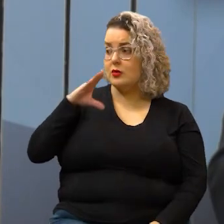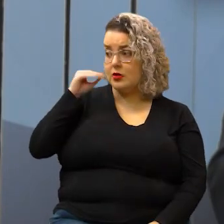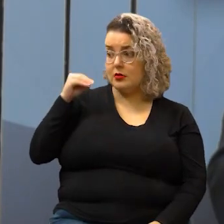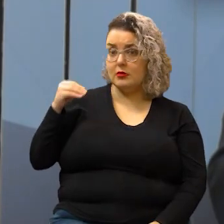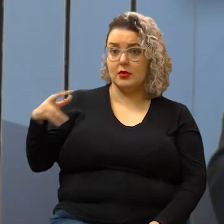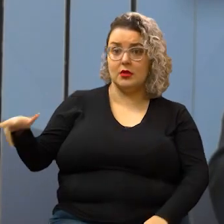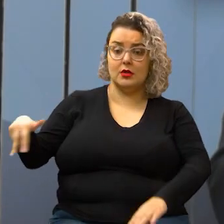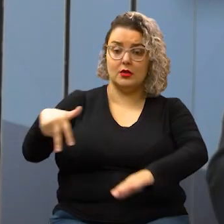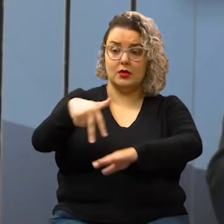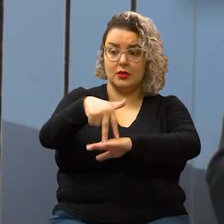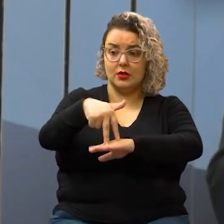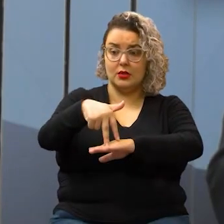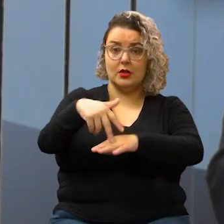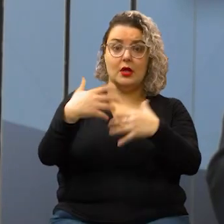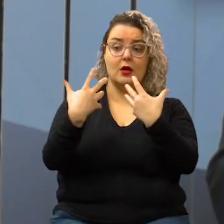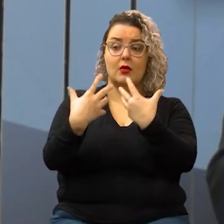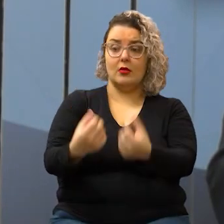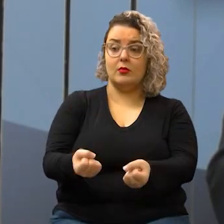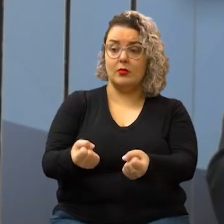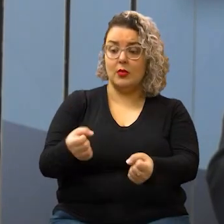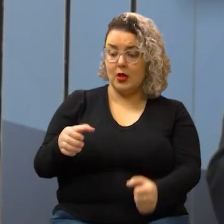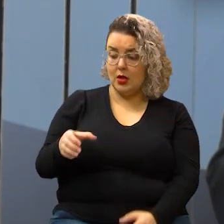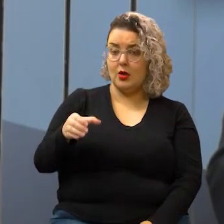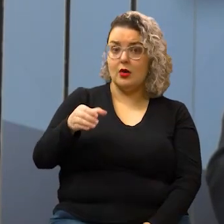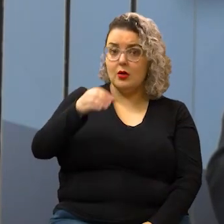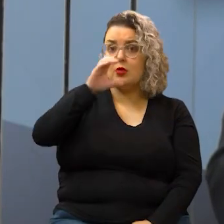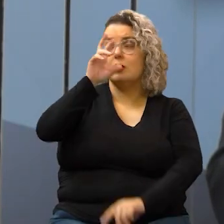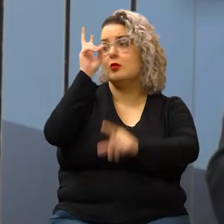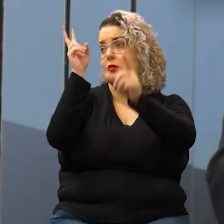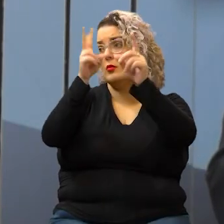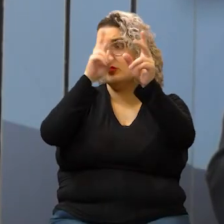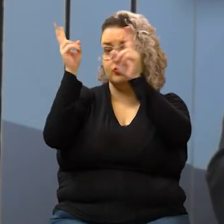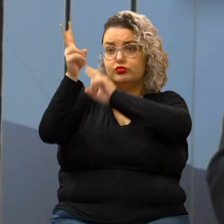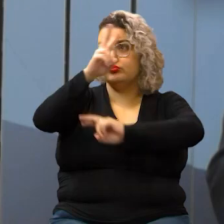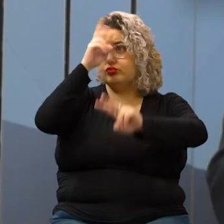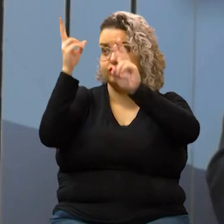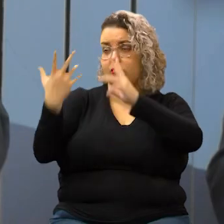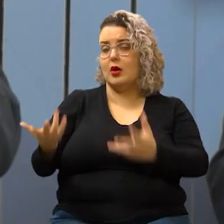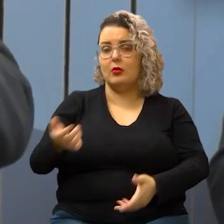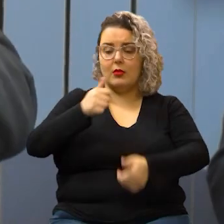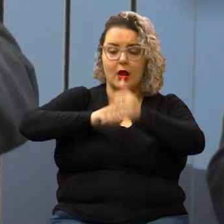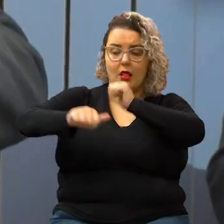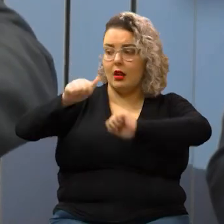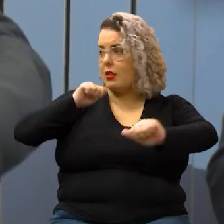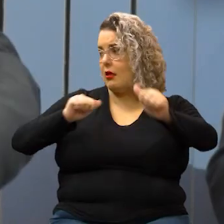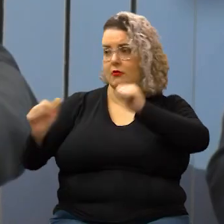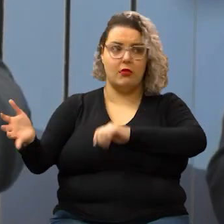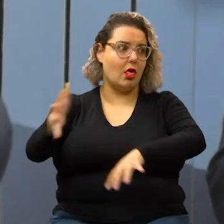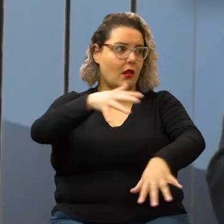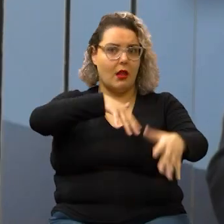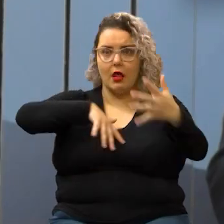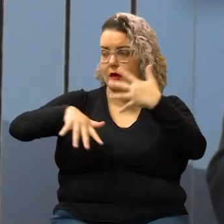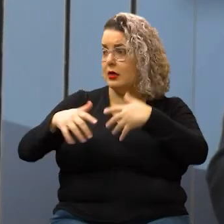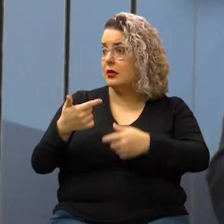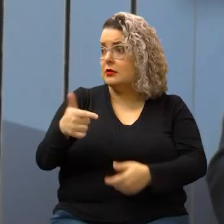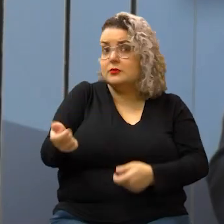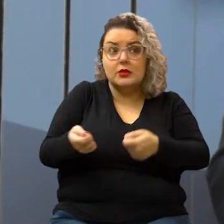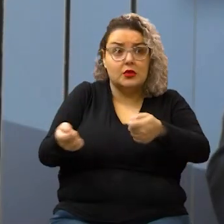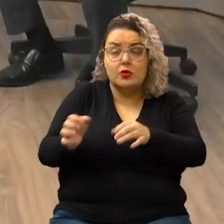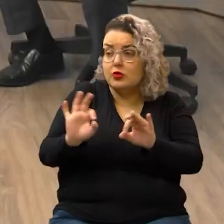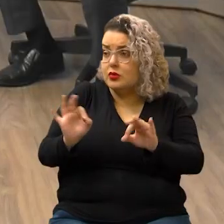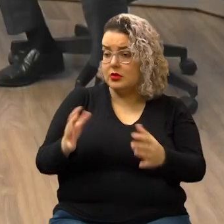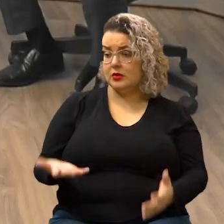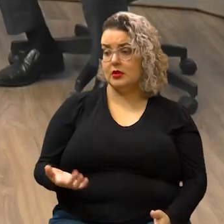já recebia na entrada um copo de bebida alcoólica, quer dizer, sem controle algum.